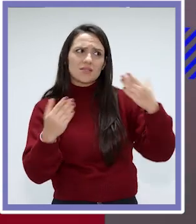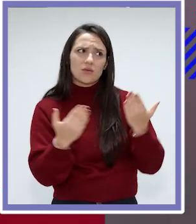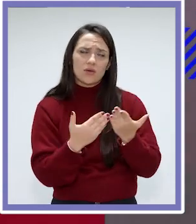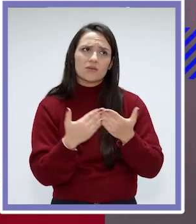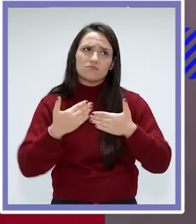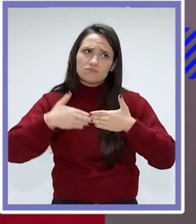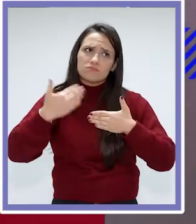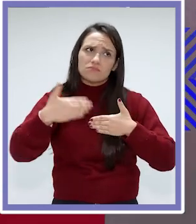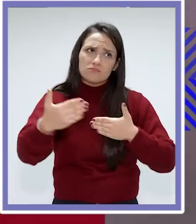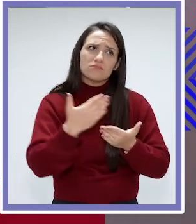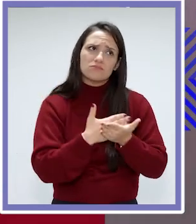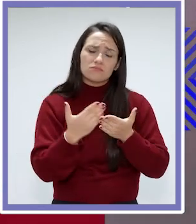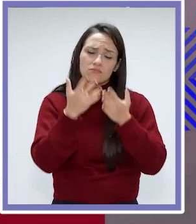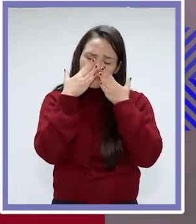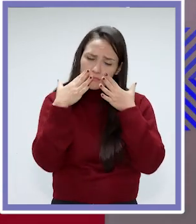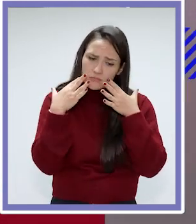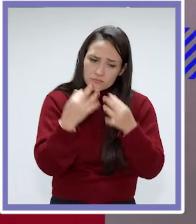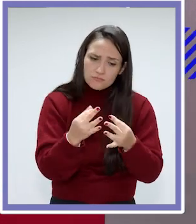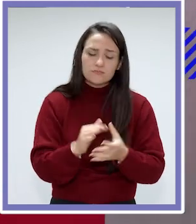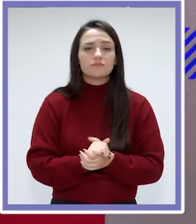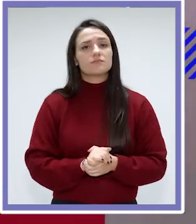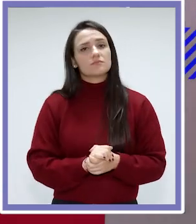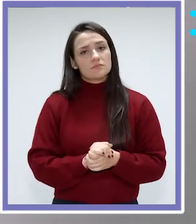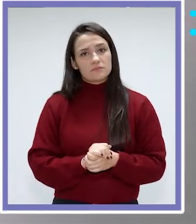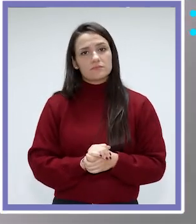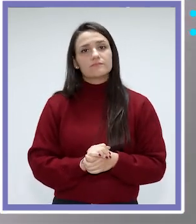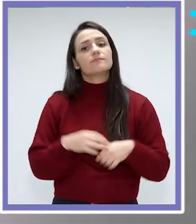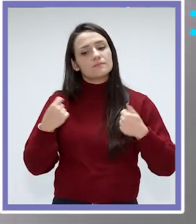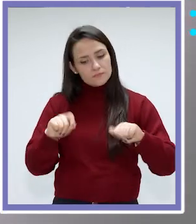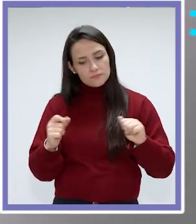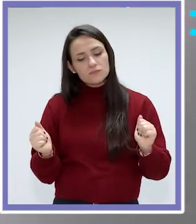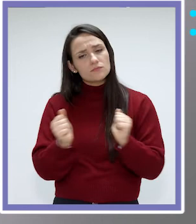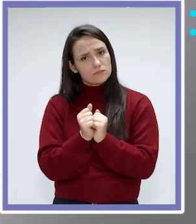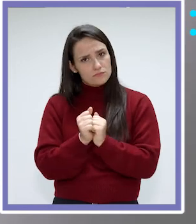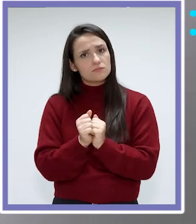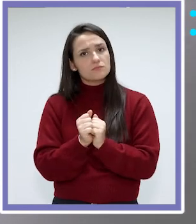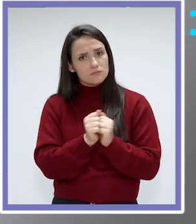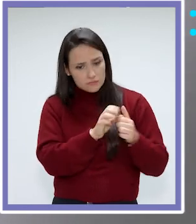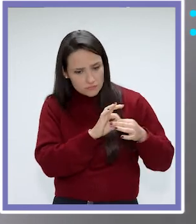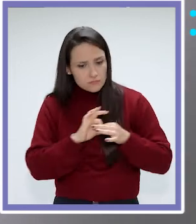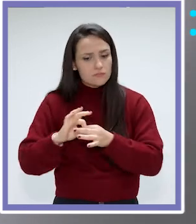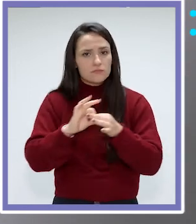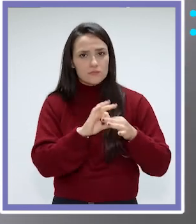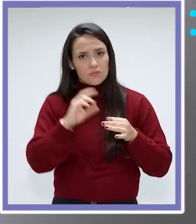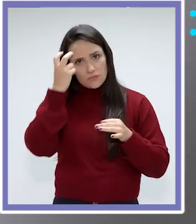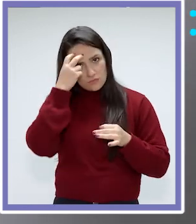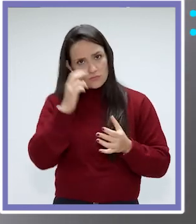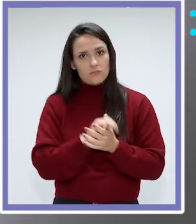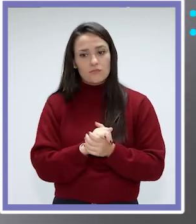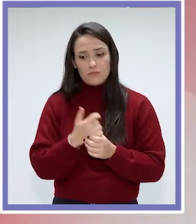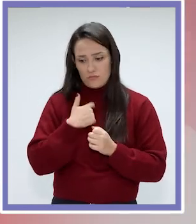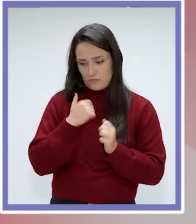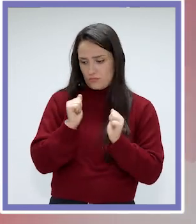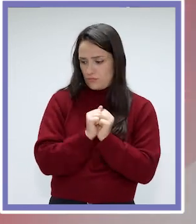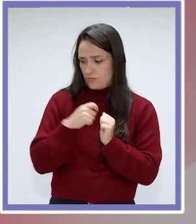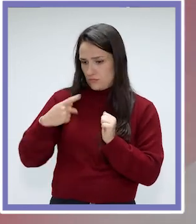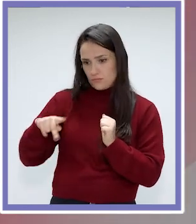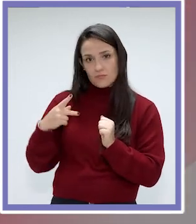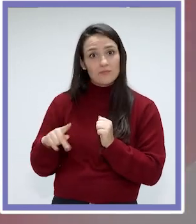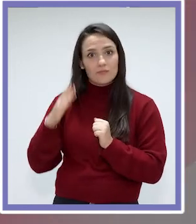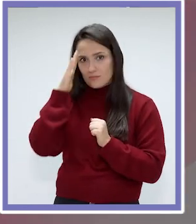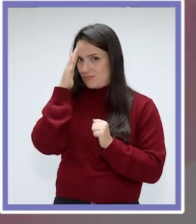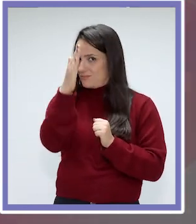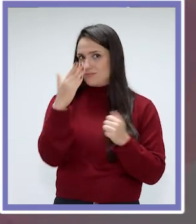começamos a prestar atenção nisso, porque a gente precisa integrar, né, principalmente nós com o Paraguai. E